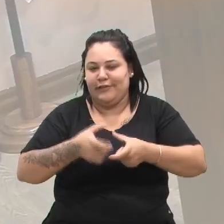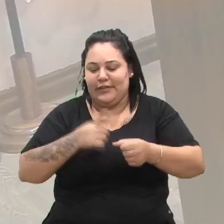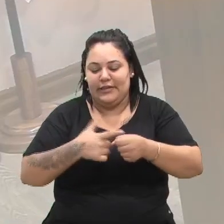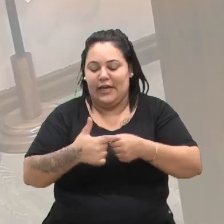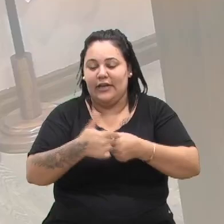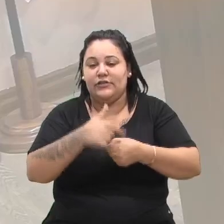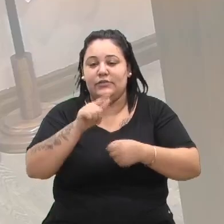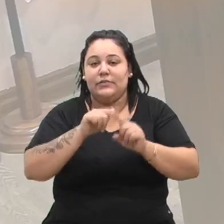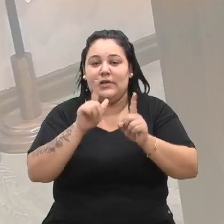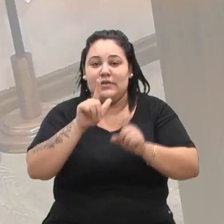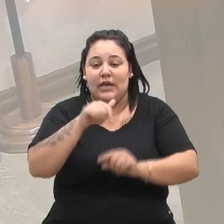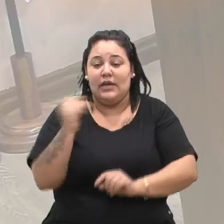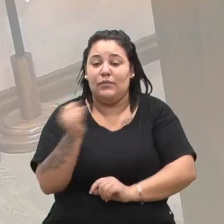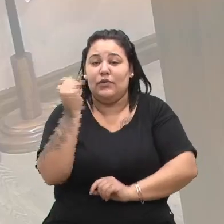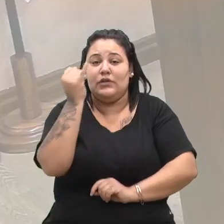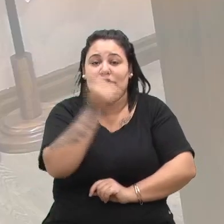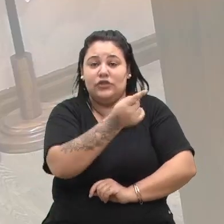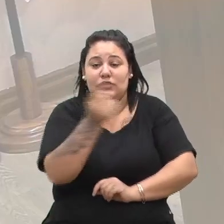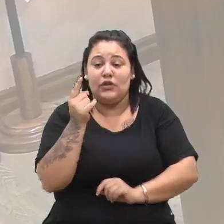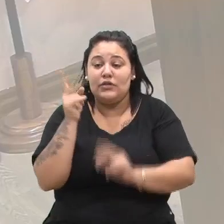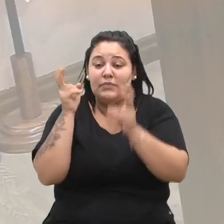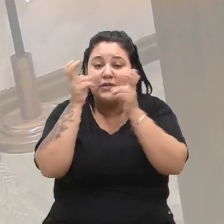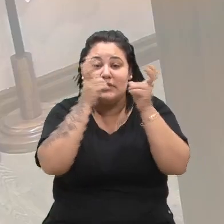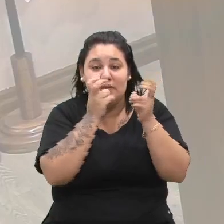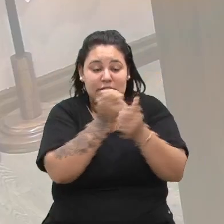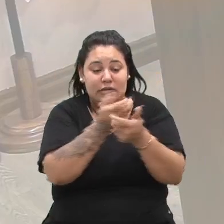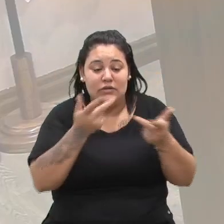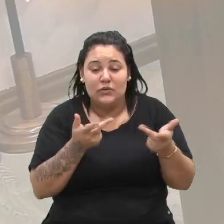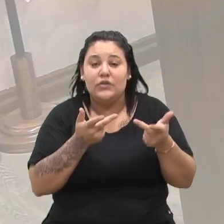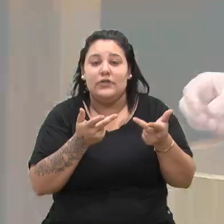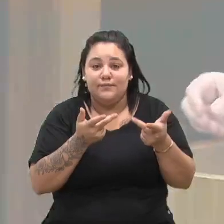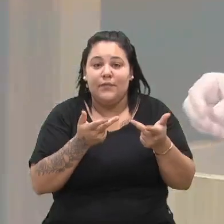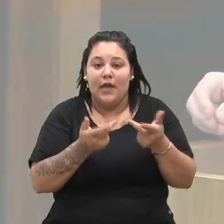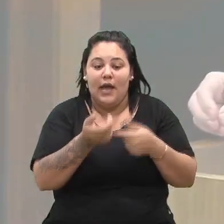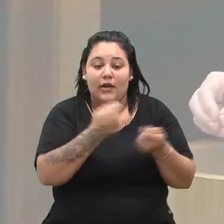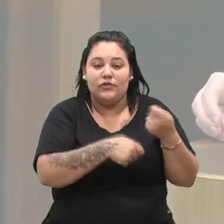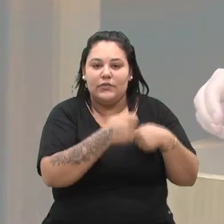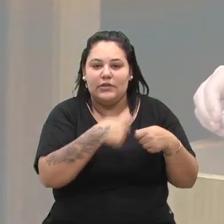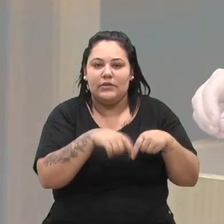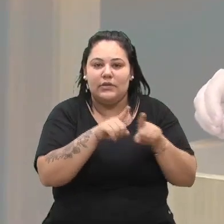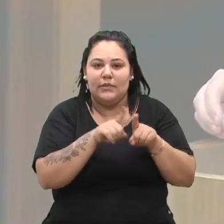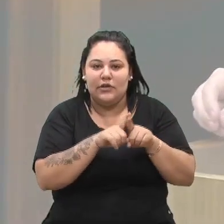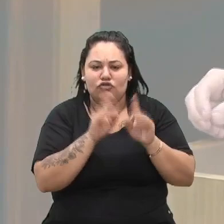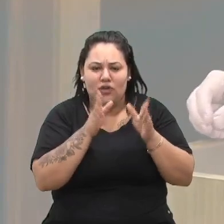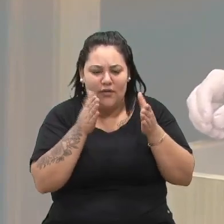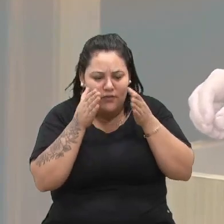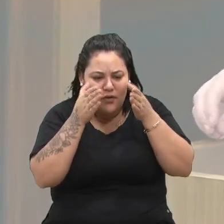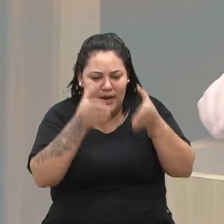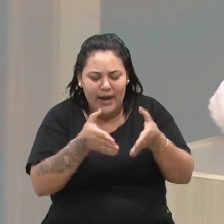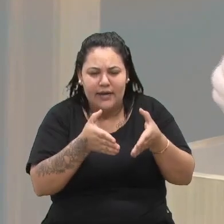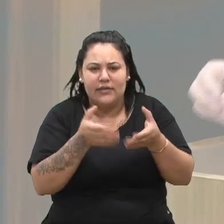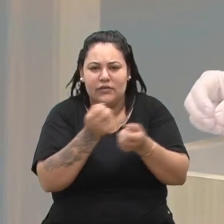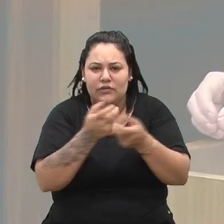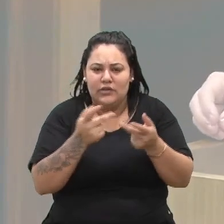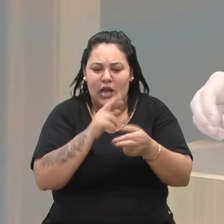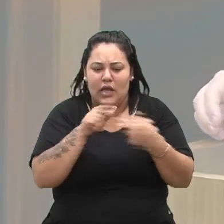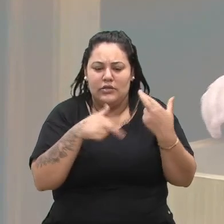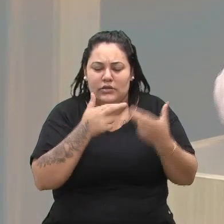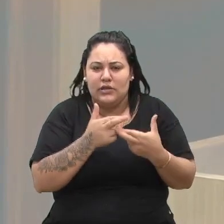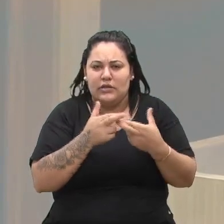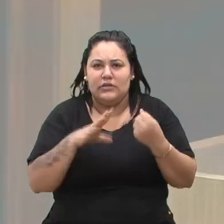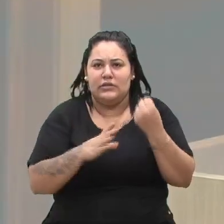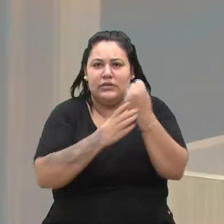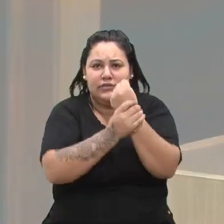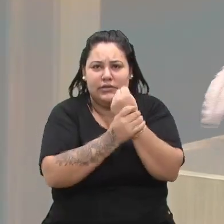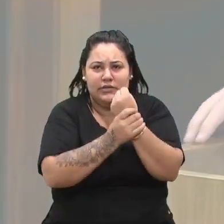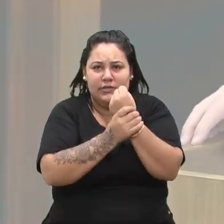gente detectar esses casos, e aqui cumprimentos à administração que está voltada também à questão da segurança pública, do cercamento eletrônico,